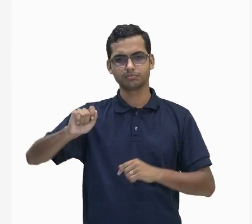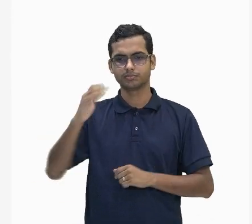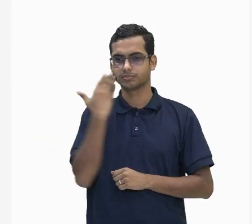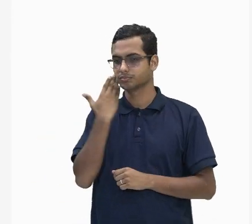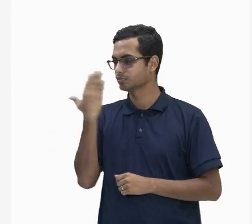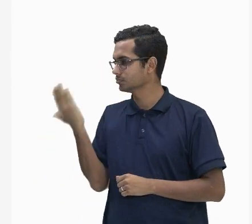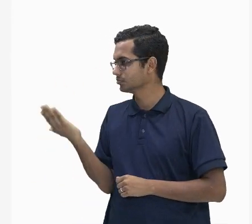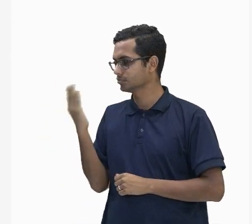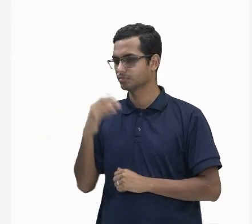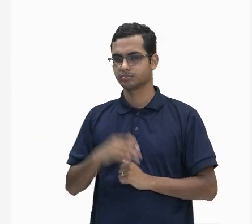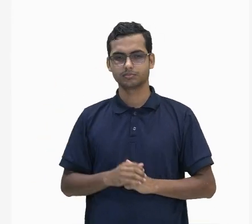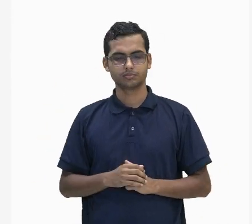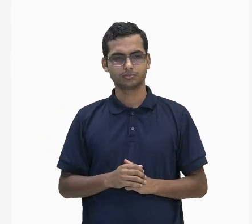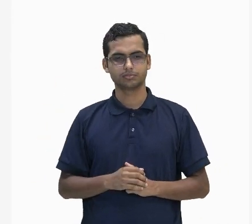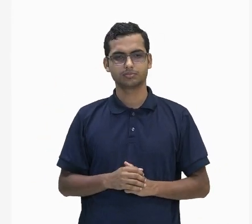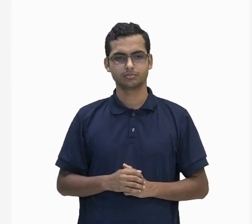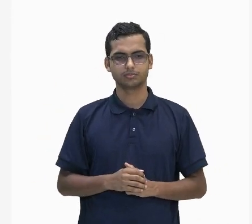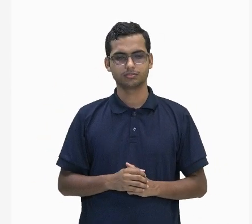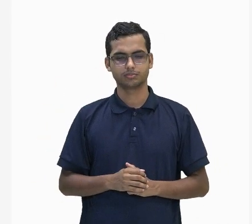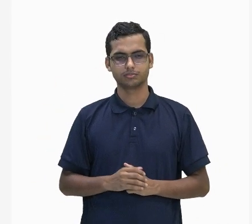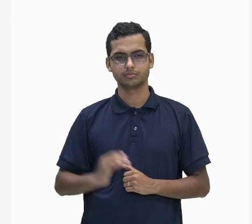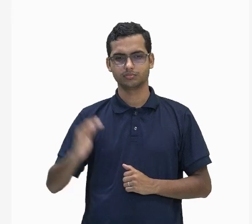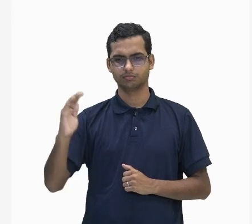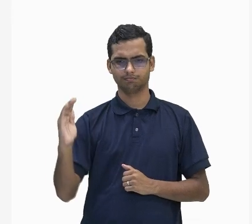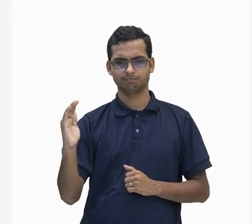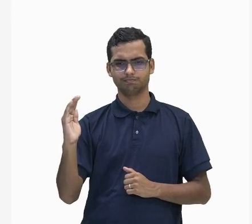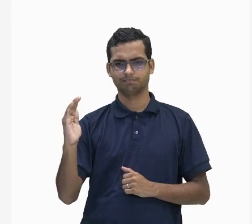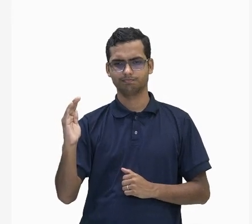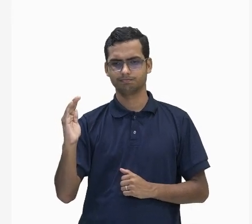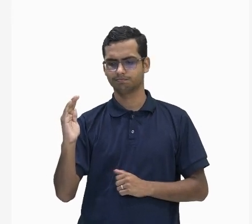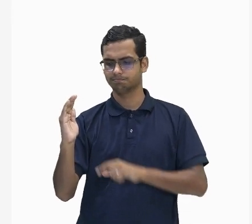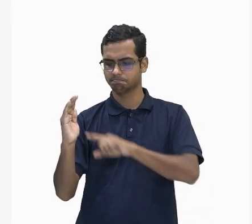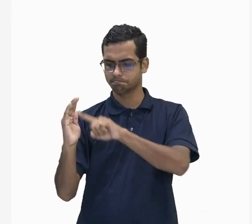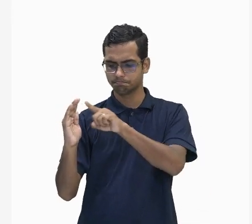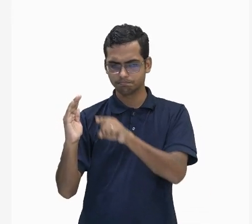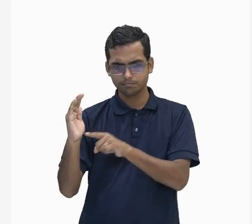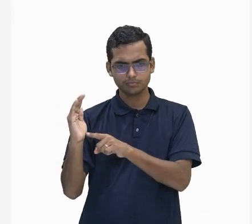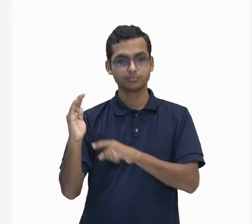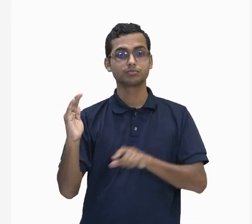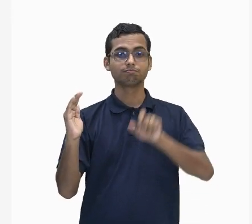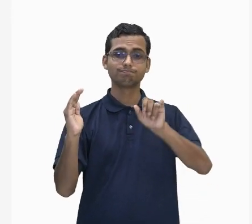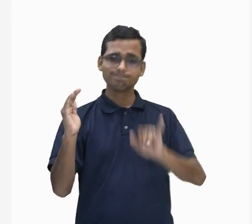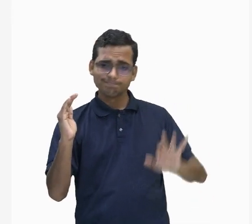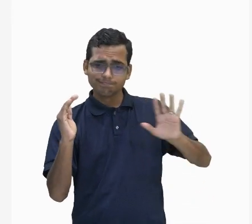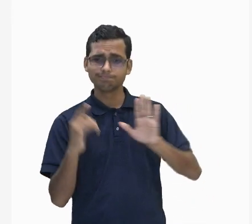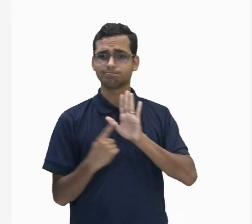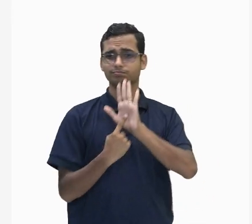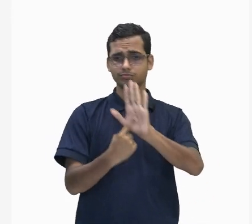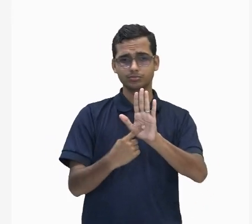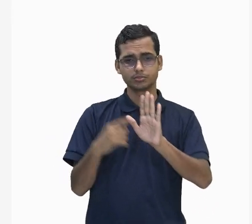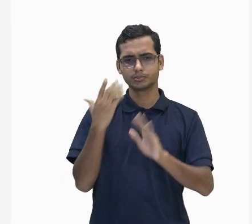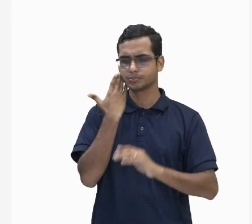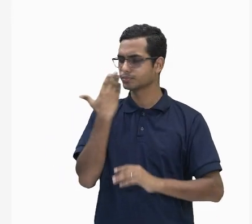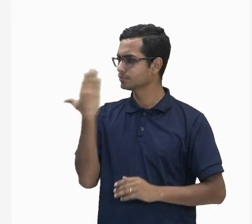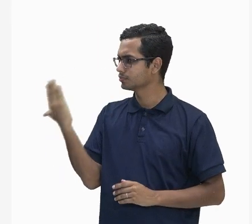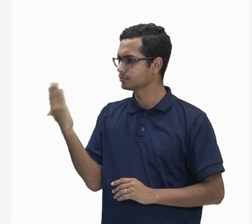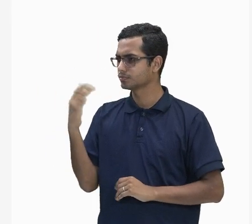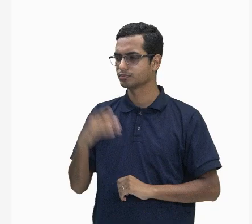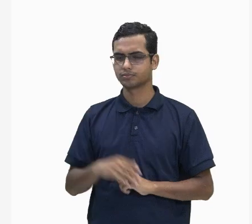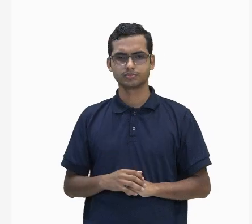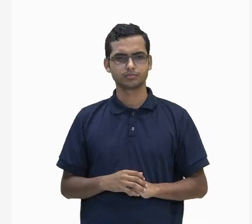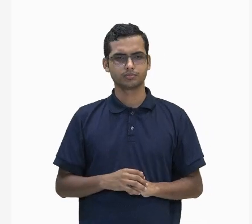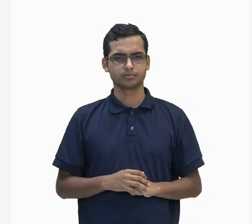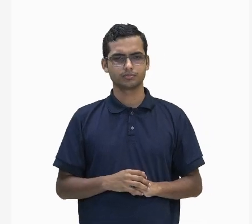curvatura, ou seja, atrás do centro de curvatura. A imagem, que vai aparecer, ela vai aparecer